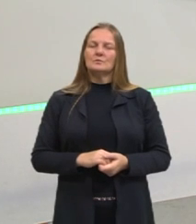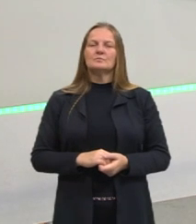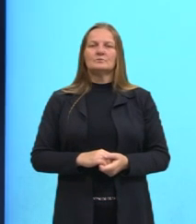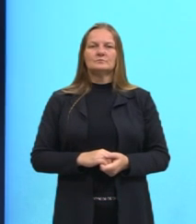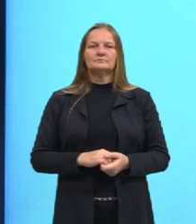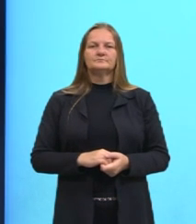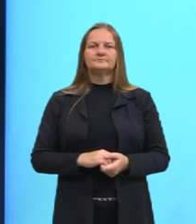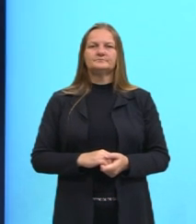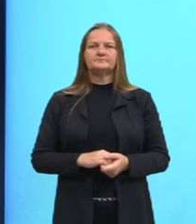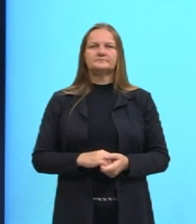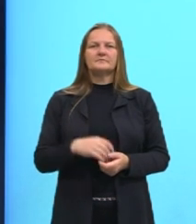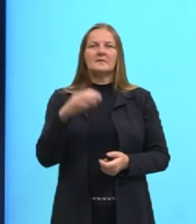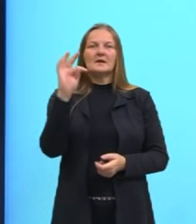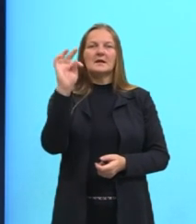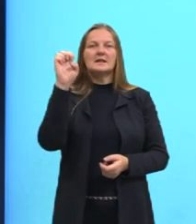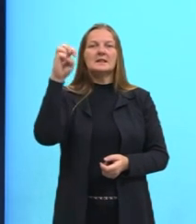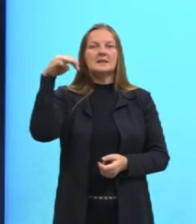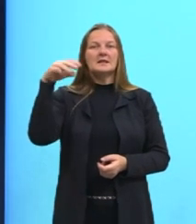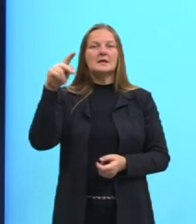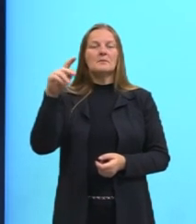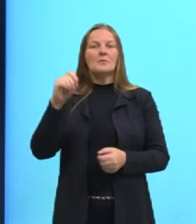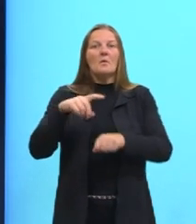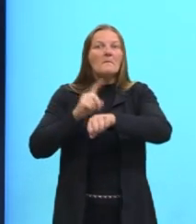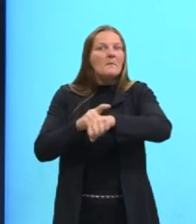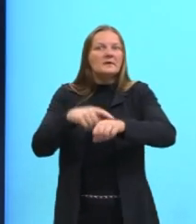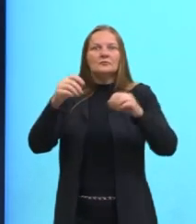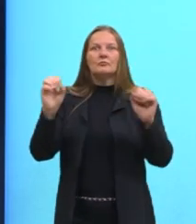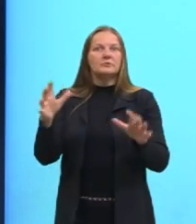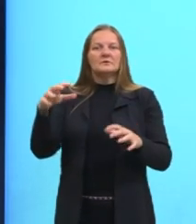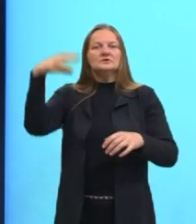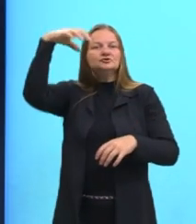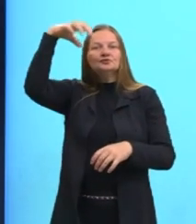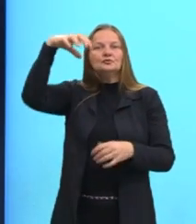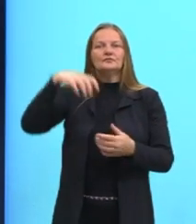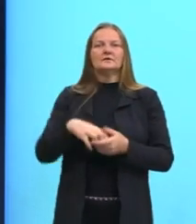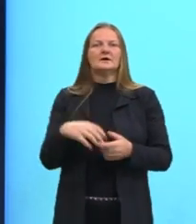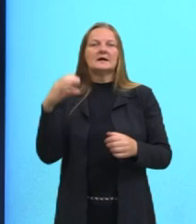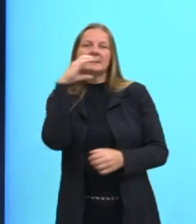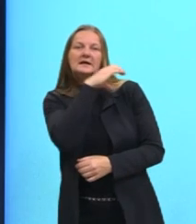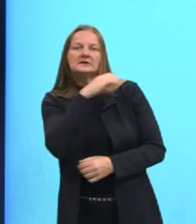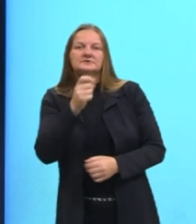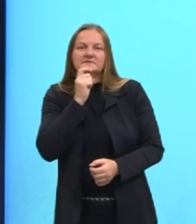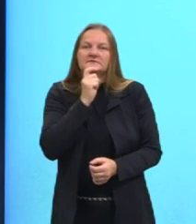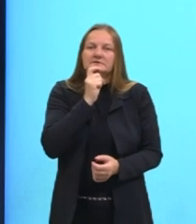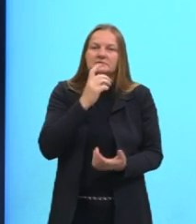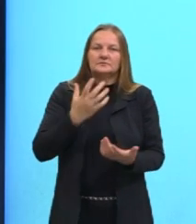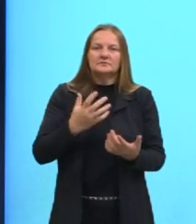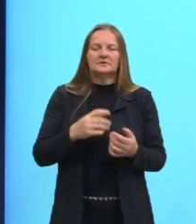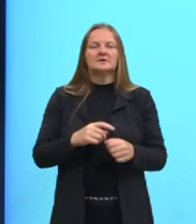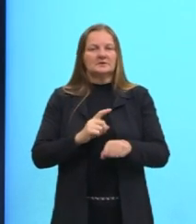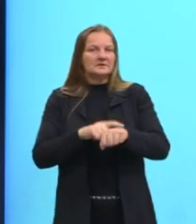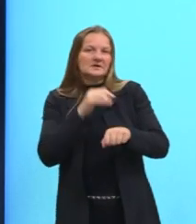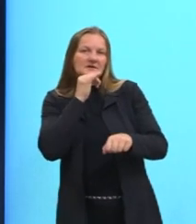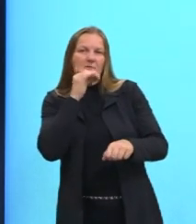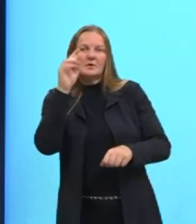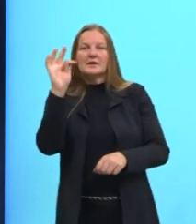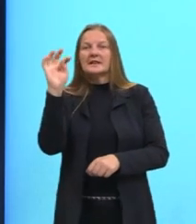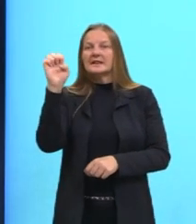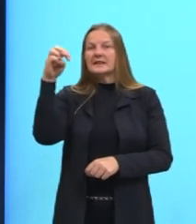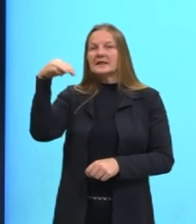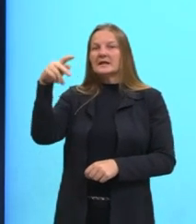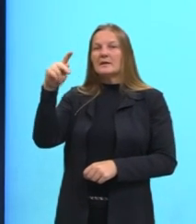essa relação temporal que ela é momentânea é o tempo aí tá chovendo tá quente Tá certo então o